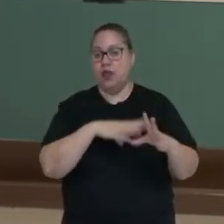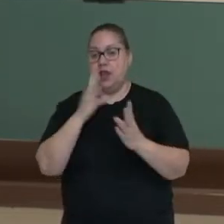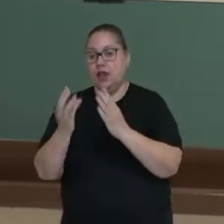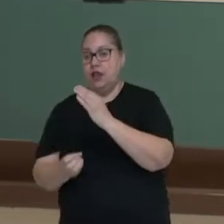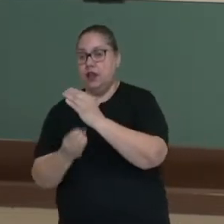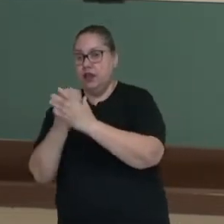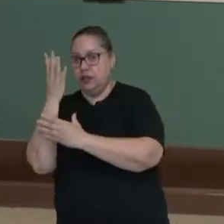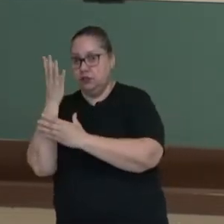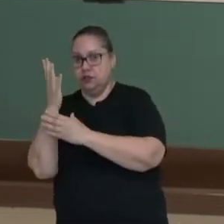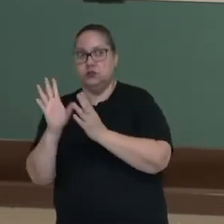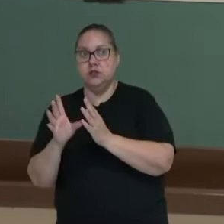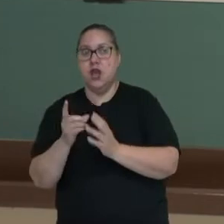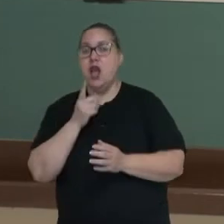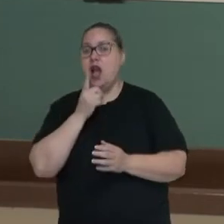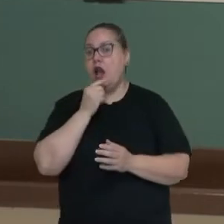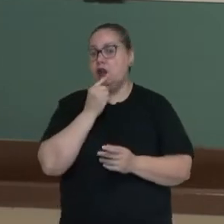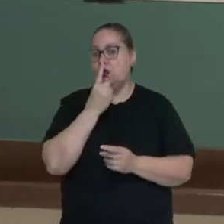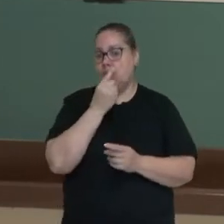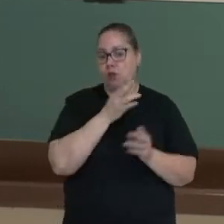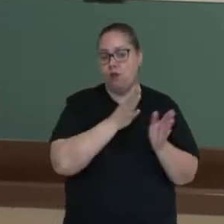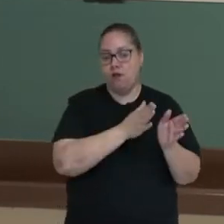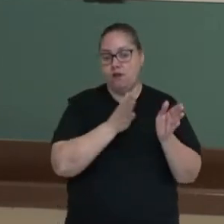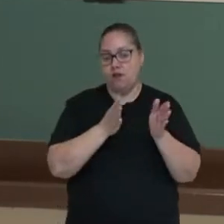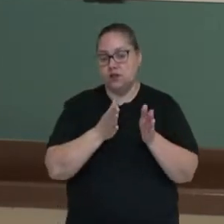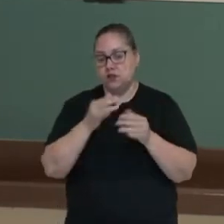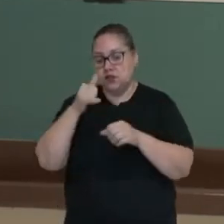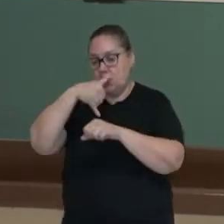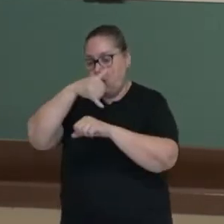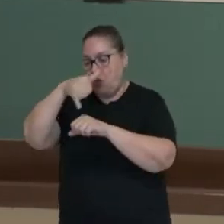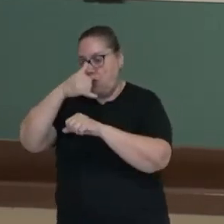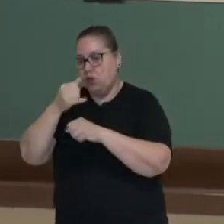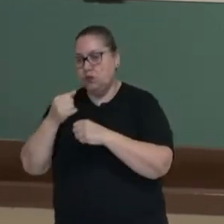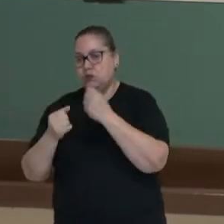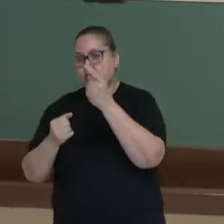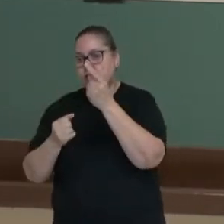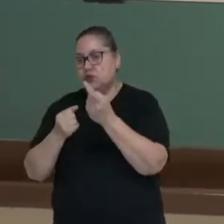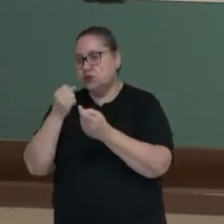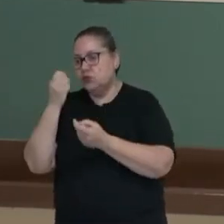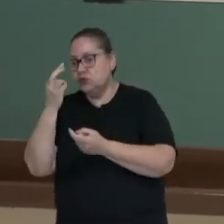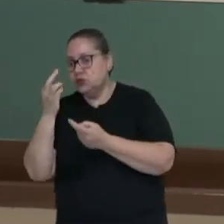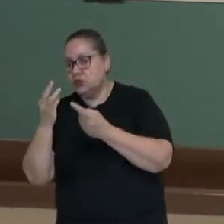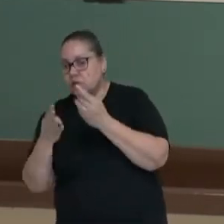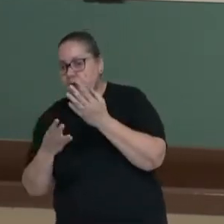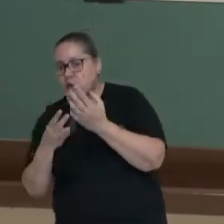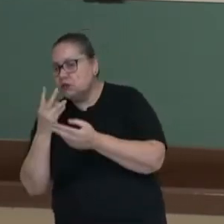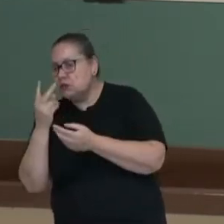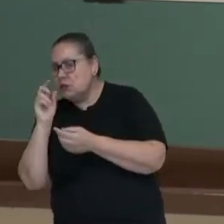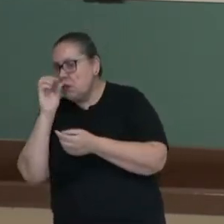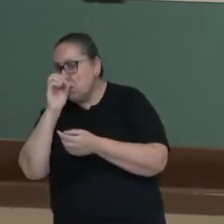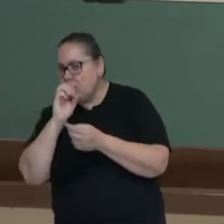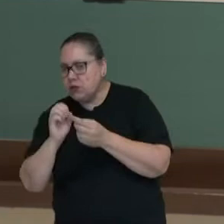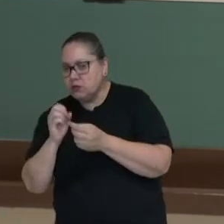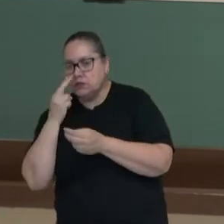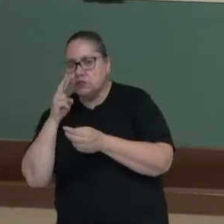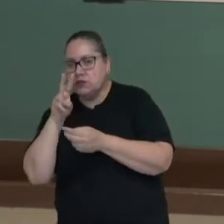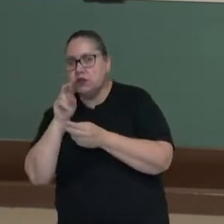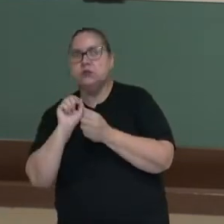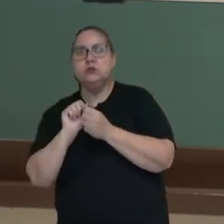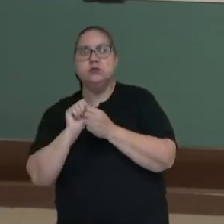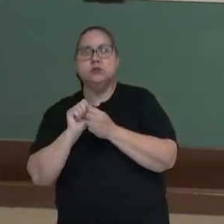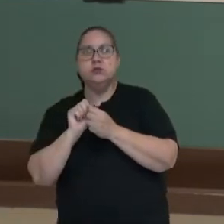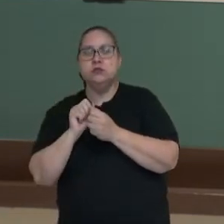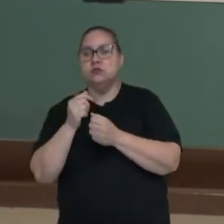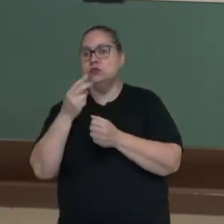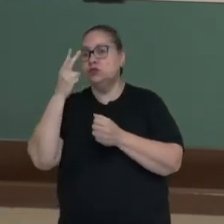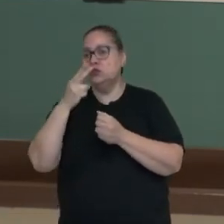A água, uma fase. O óleo, olha lá as gotículas. 1, 2, 3, 4 bolinhas. Tá vendo? Então eu